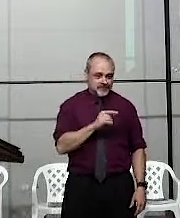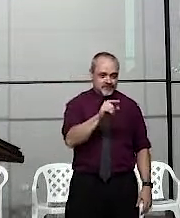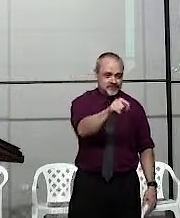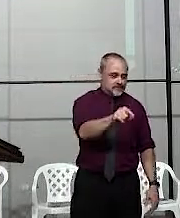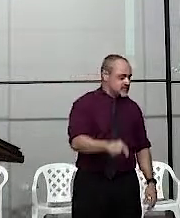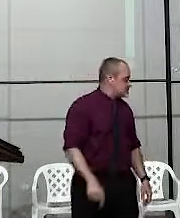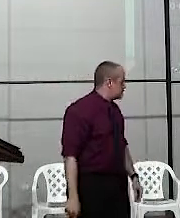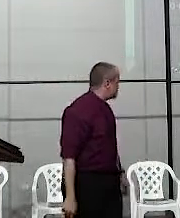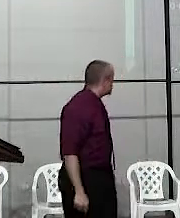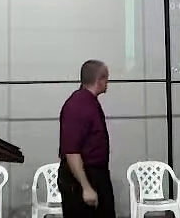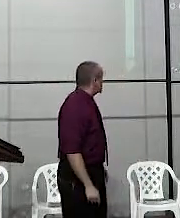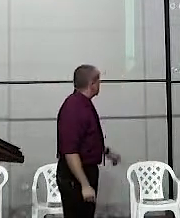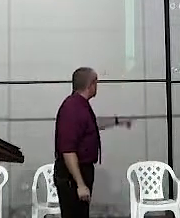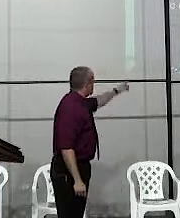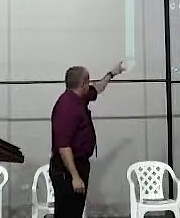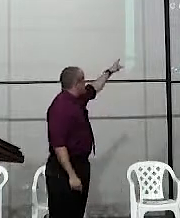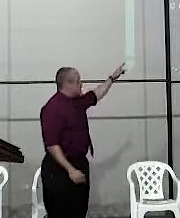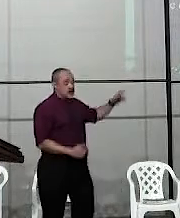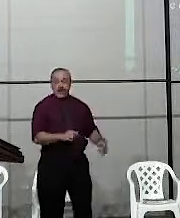pecado.